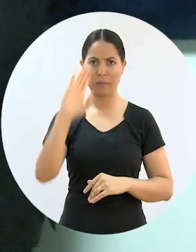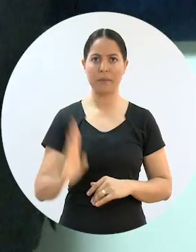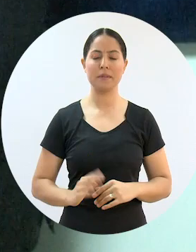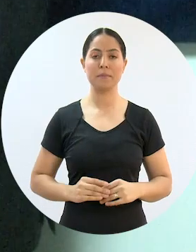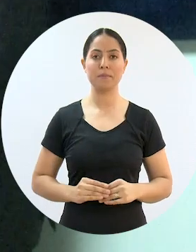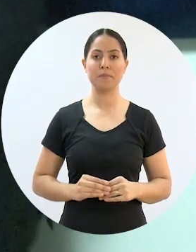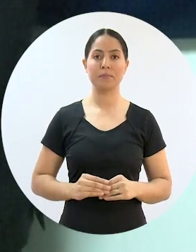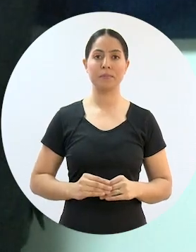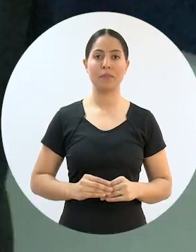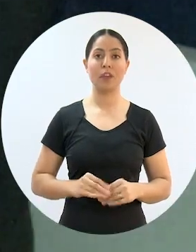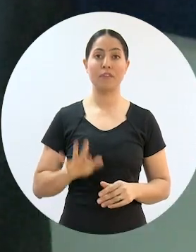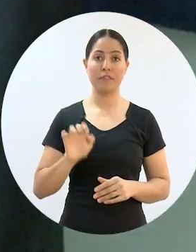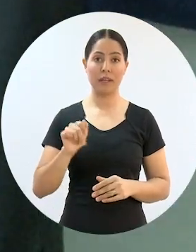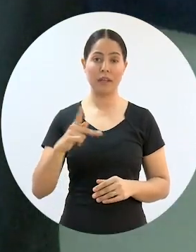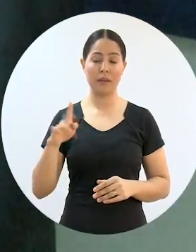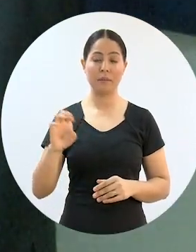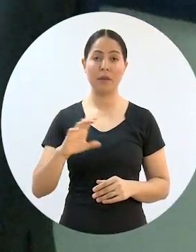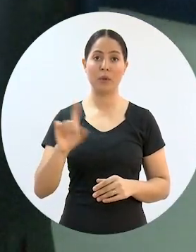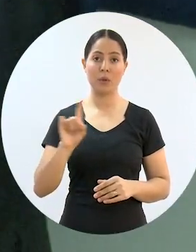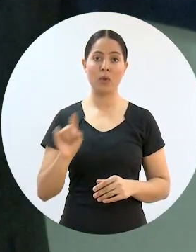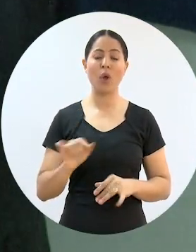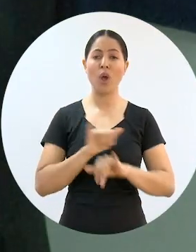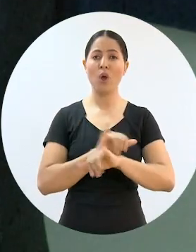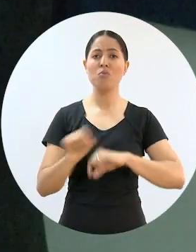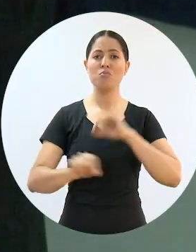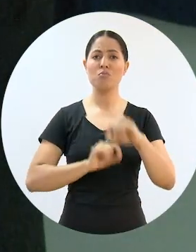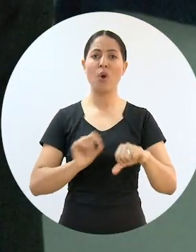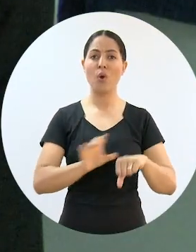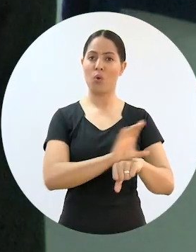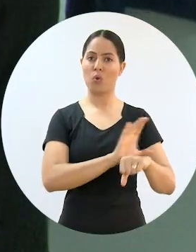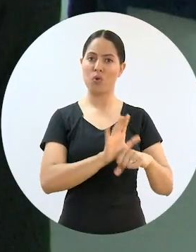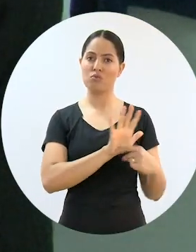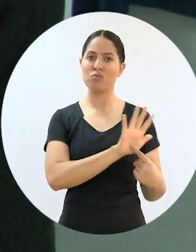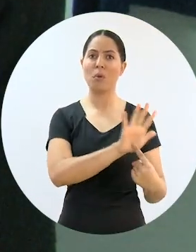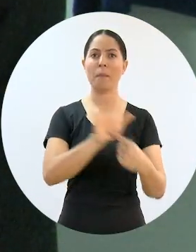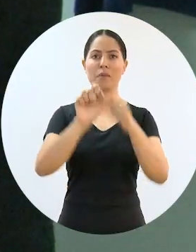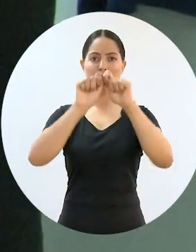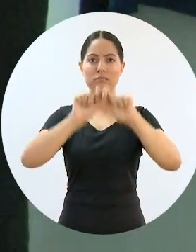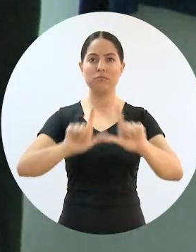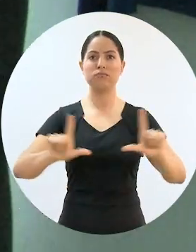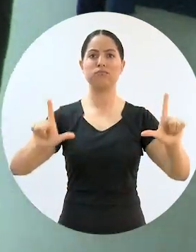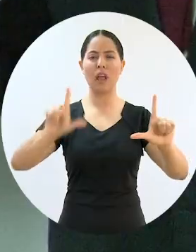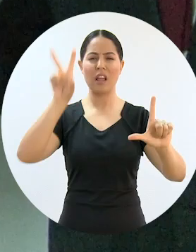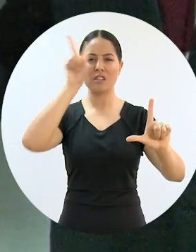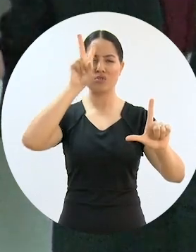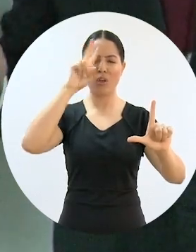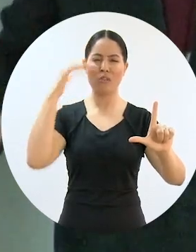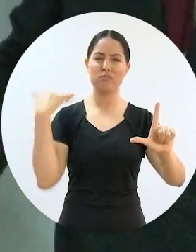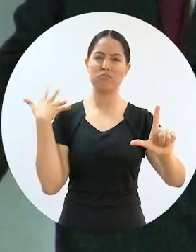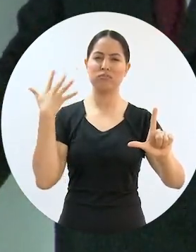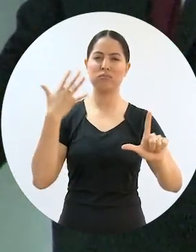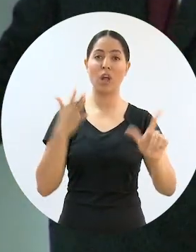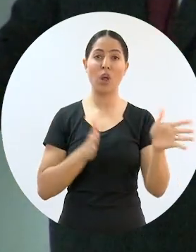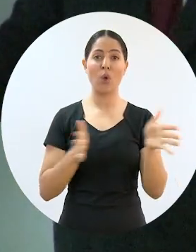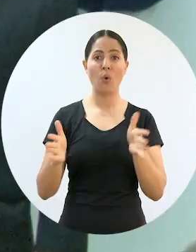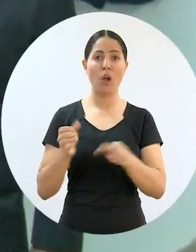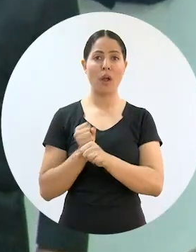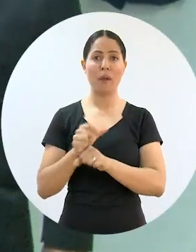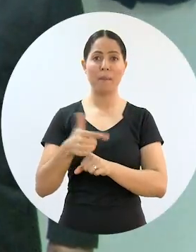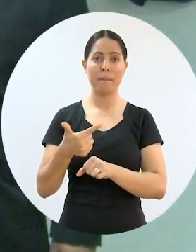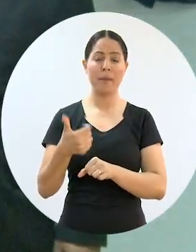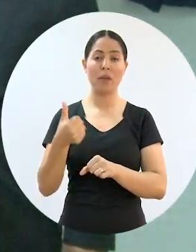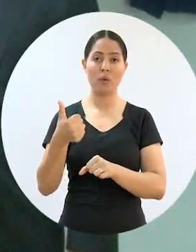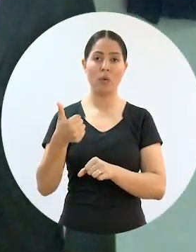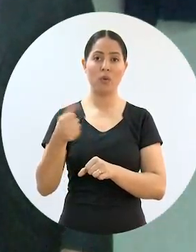brasileira. Felipe Santa Cruz foi o convidado de honra na inauguração do Mural da Constituição, que marca as histórias das Constituições brasileiras